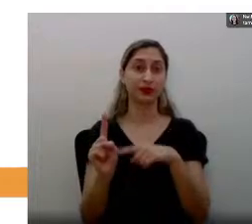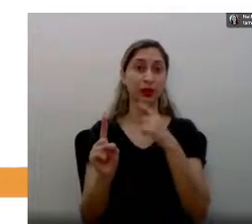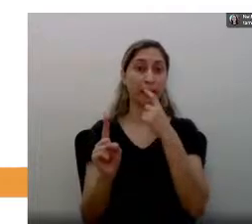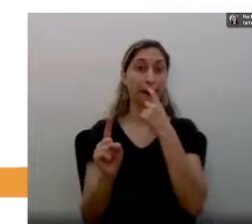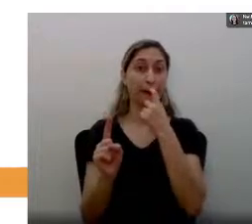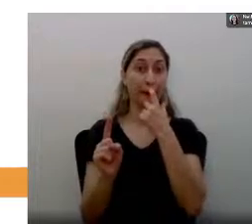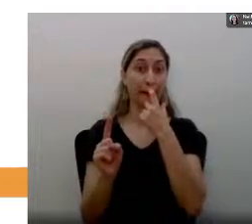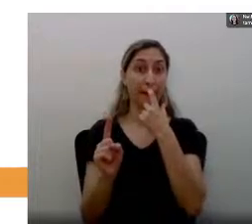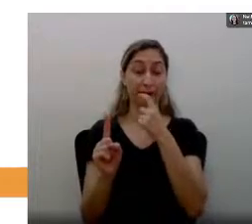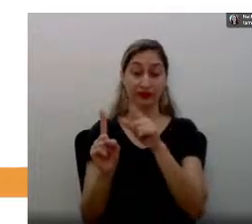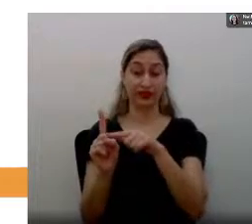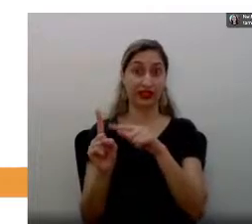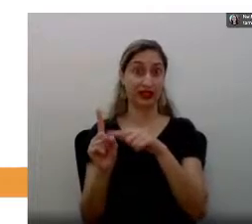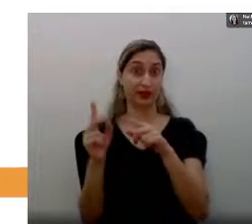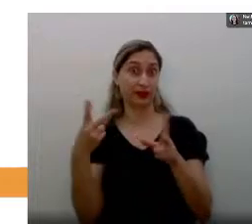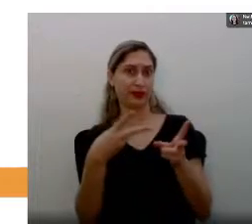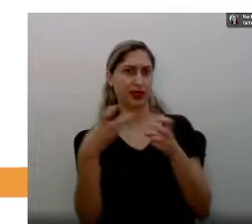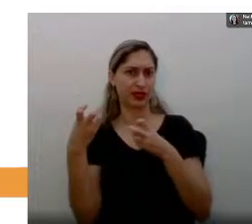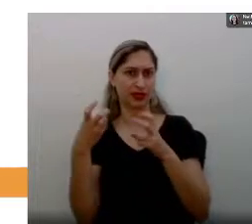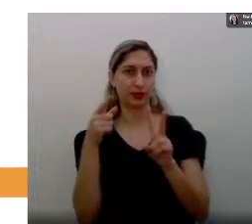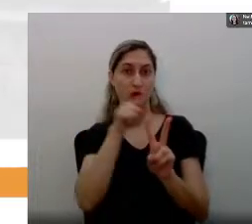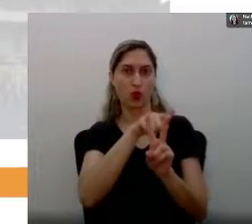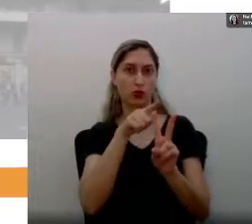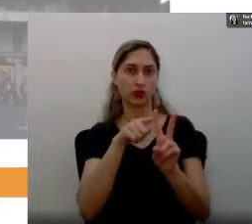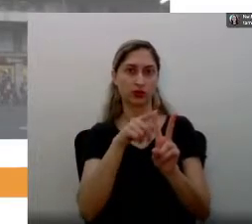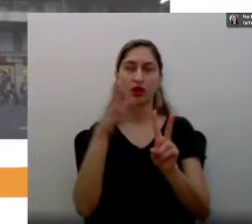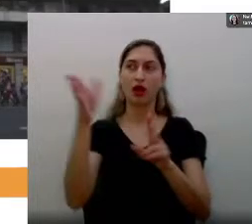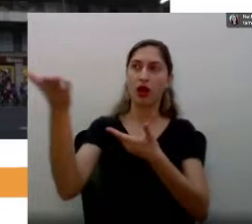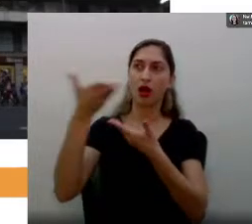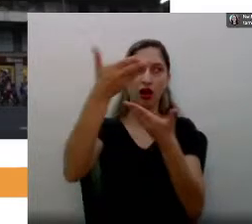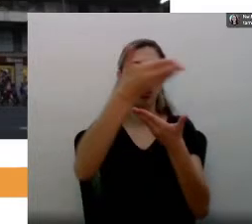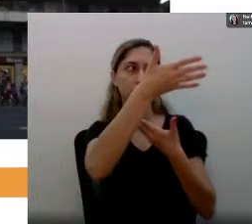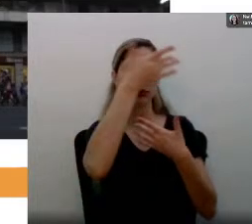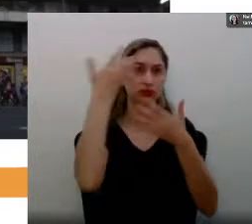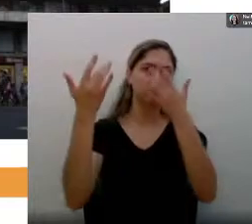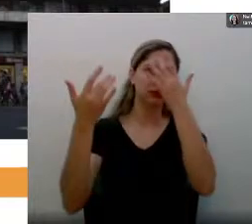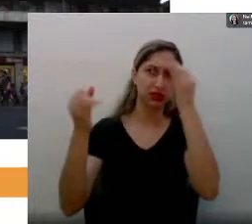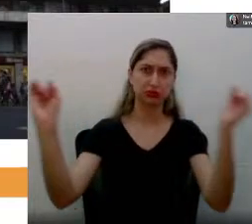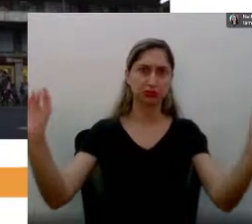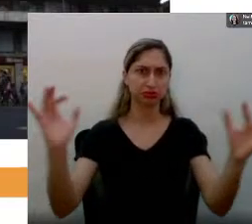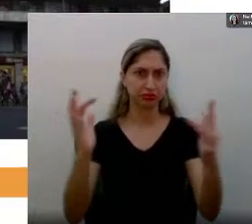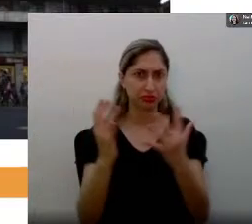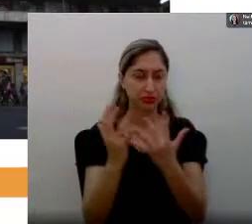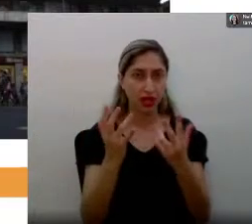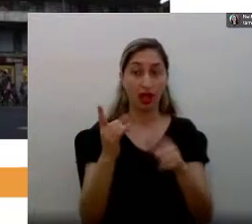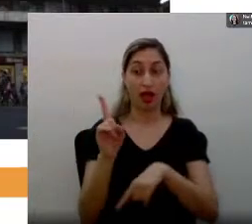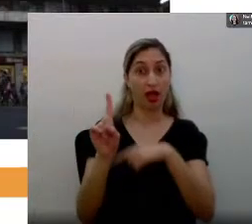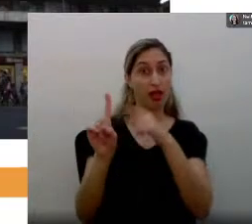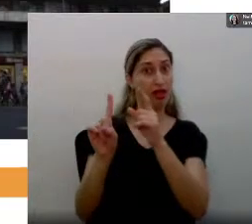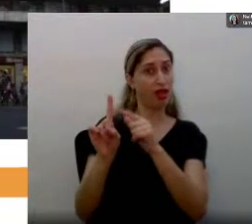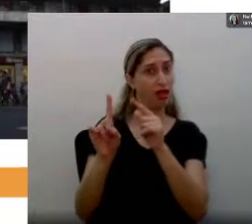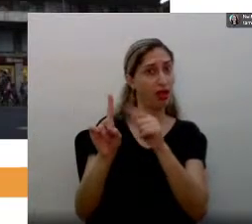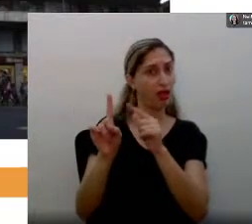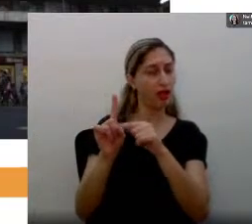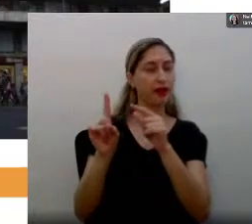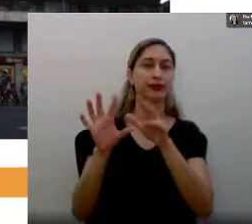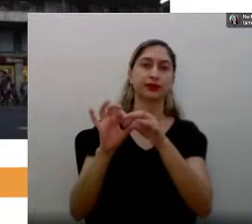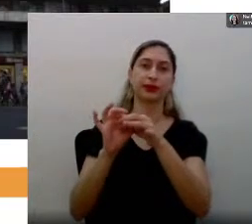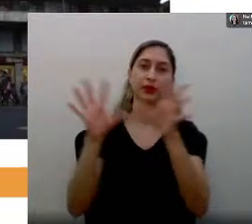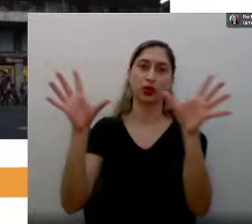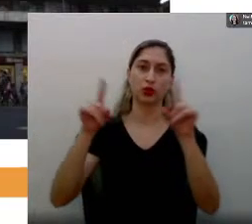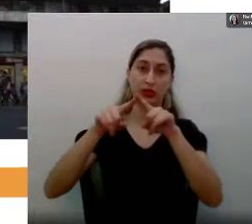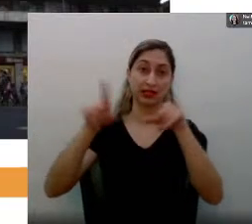esses eventos astronômicos essas pessoas venham participar né ele disponibilizou uma sala que ele tinha lá no edifício